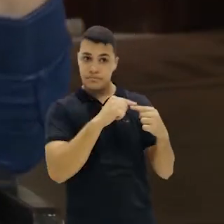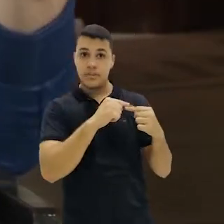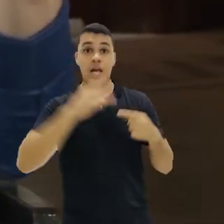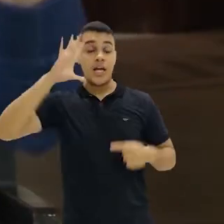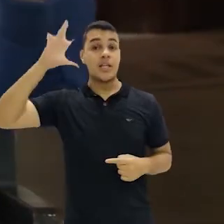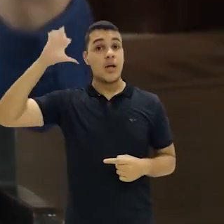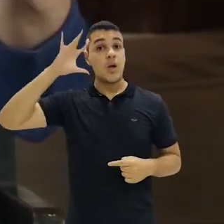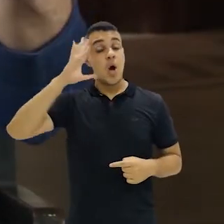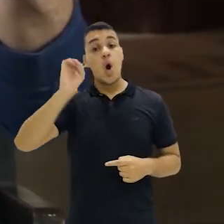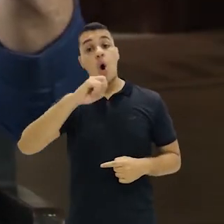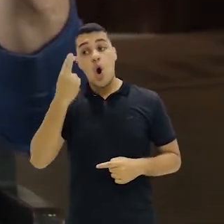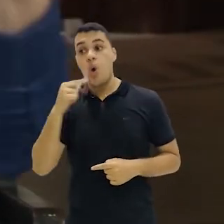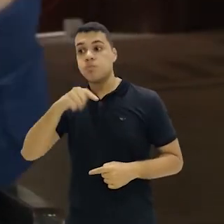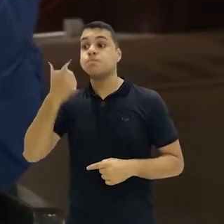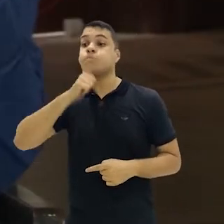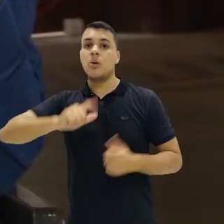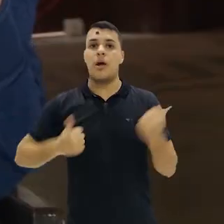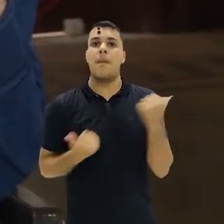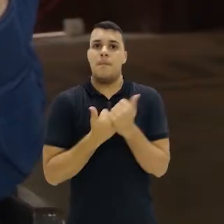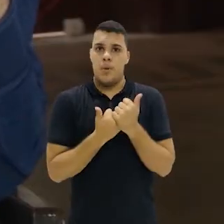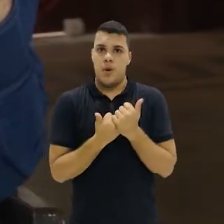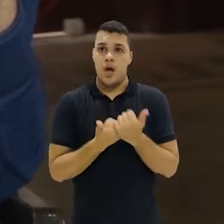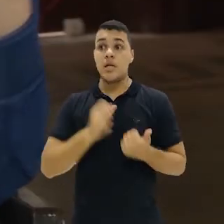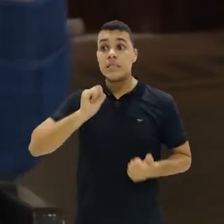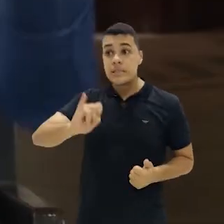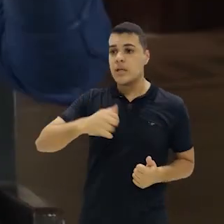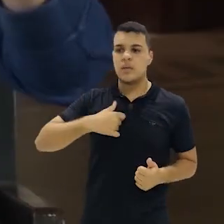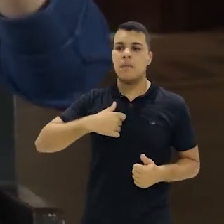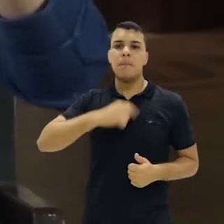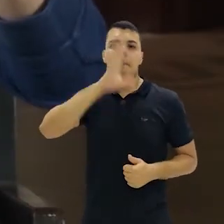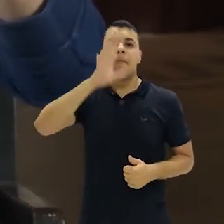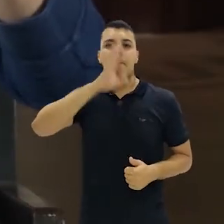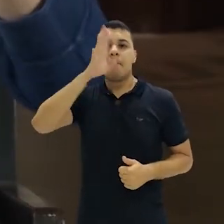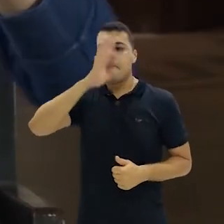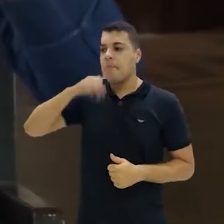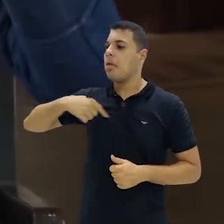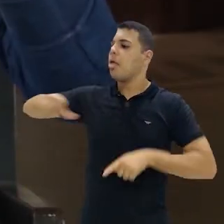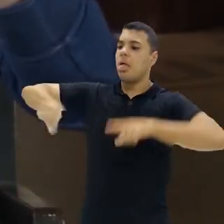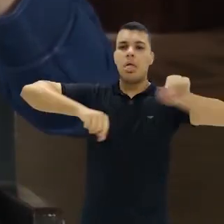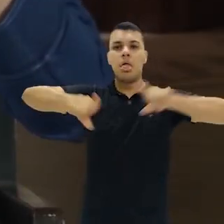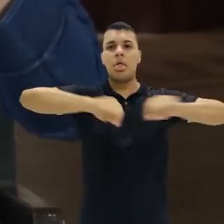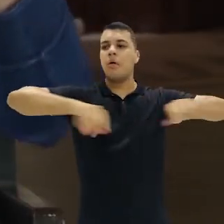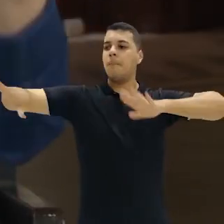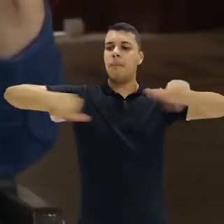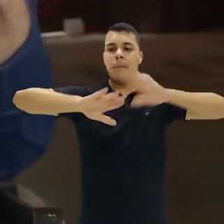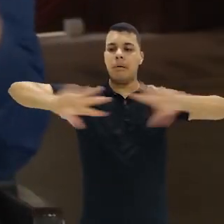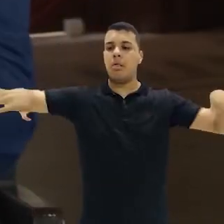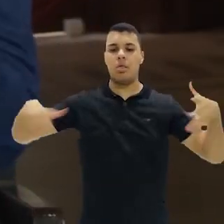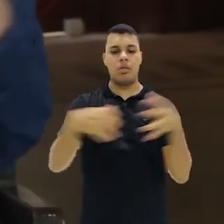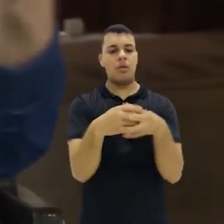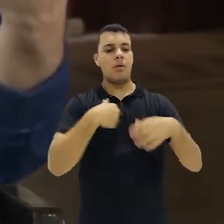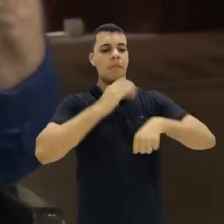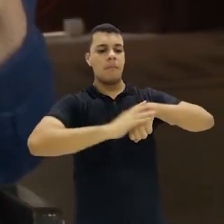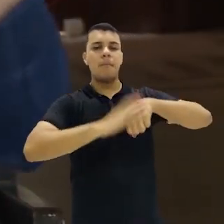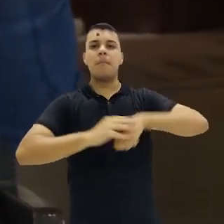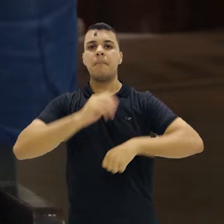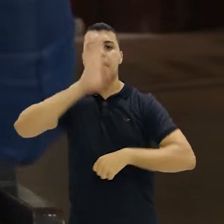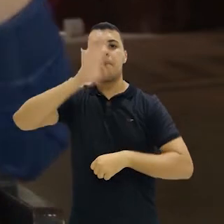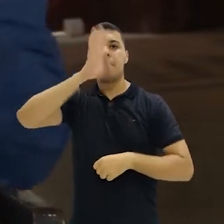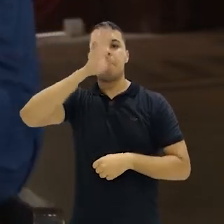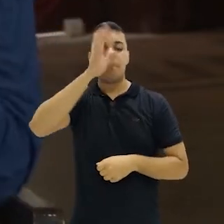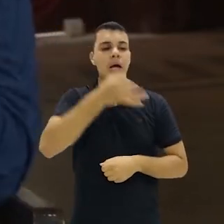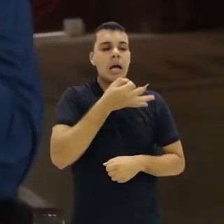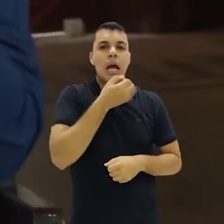randomizar pessoas para participar de um estudo ao qual eu vou expor essas pessoas a um fator que sabidamente